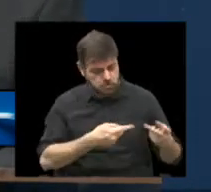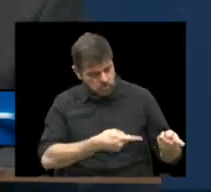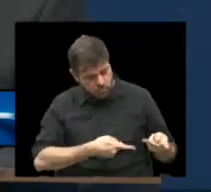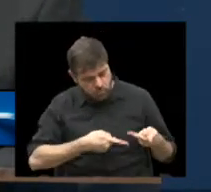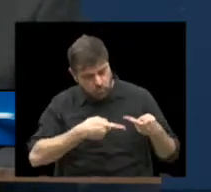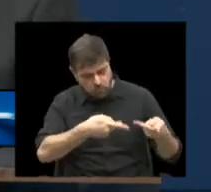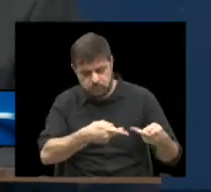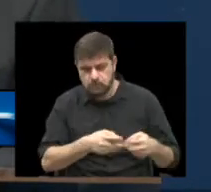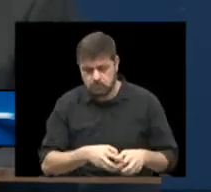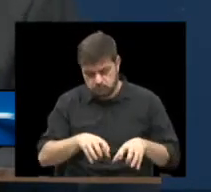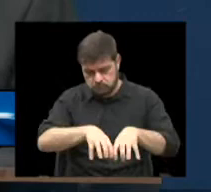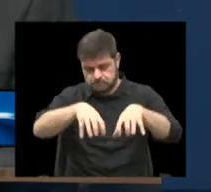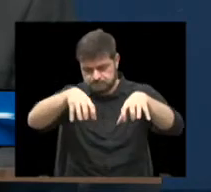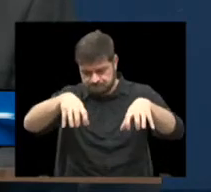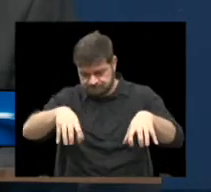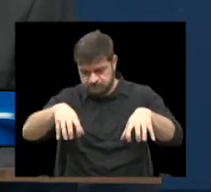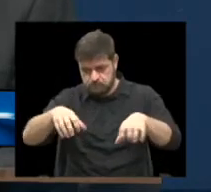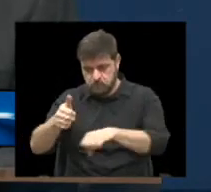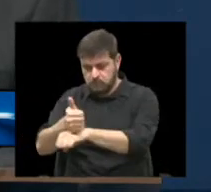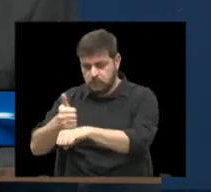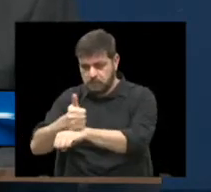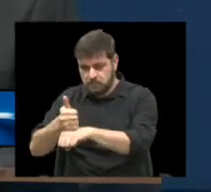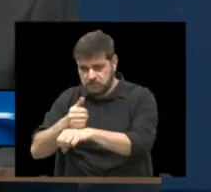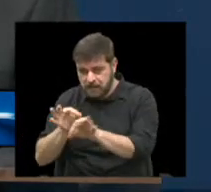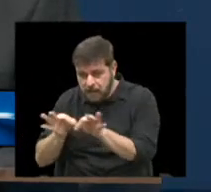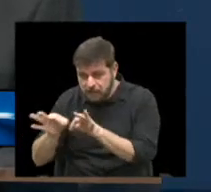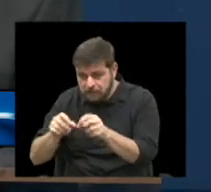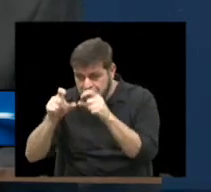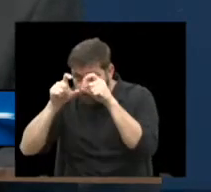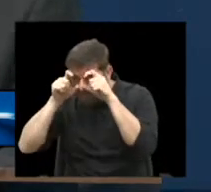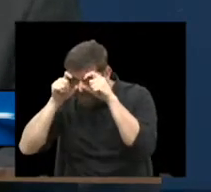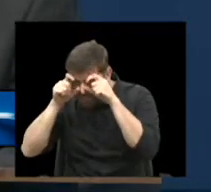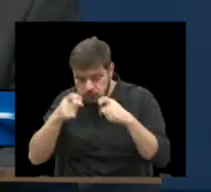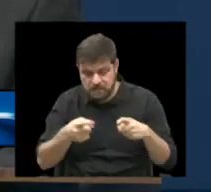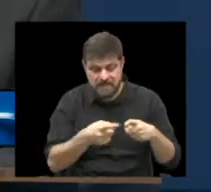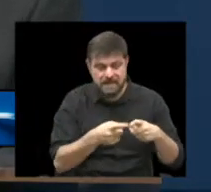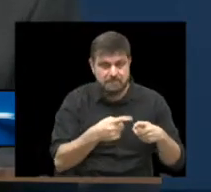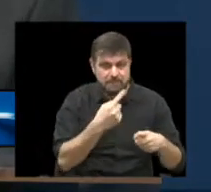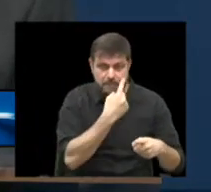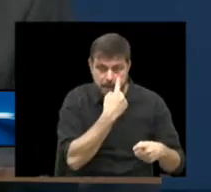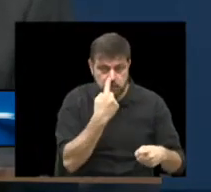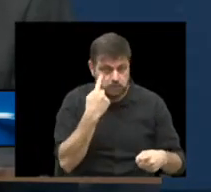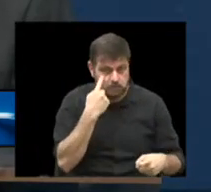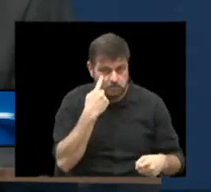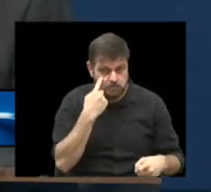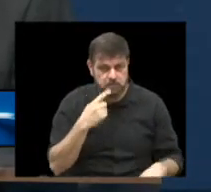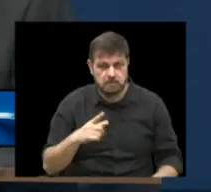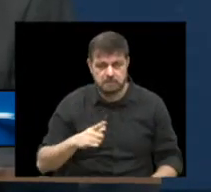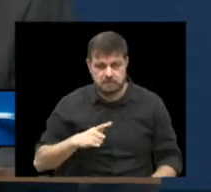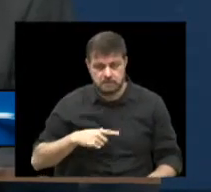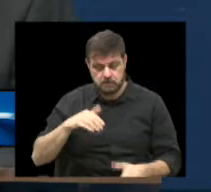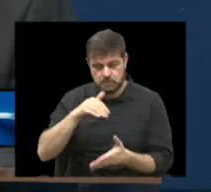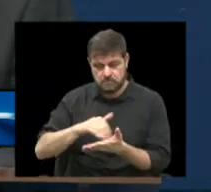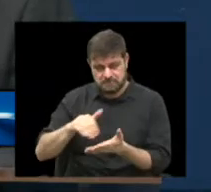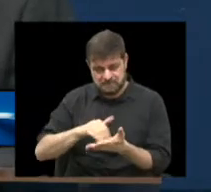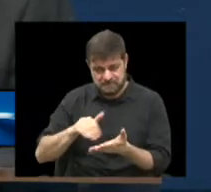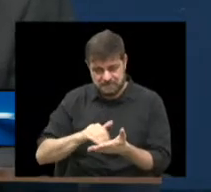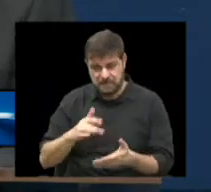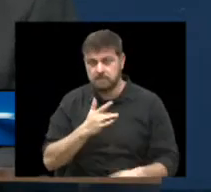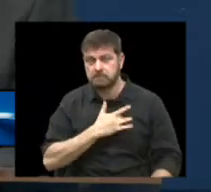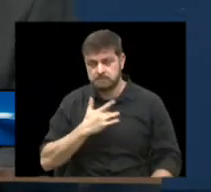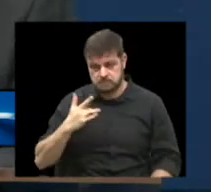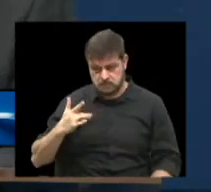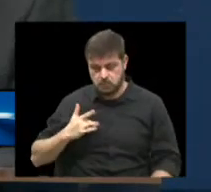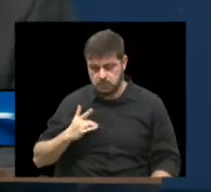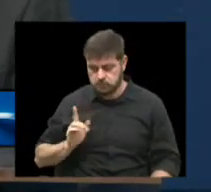dos dois lados. Por exemplo, estará presente o secretário de Saúde da Prefeitura, do Governo, o doutor Carmo de